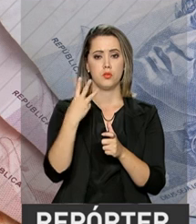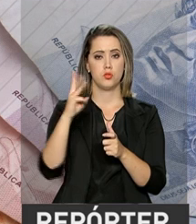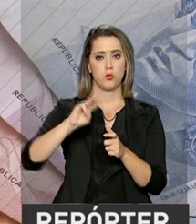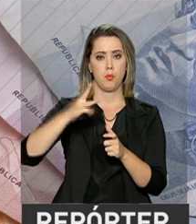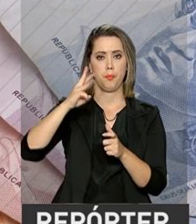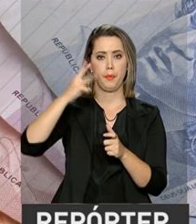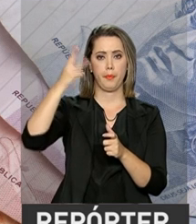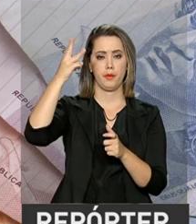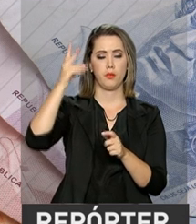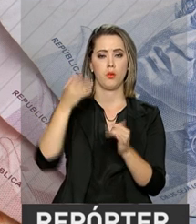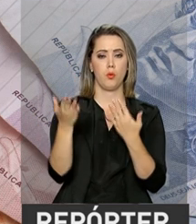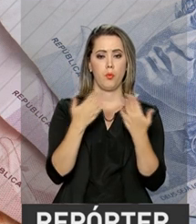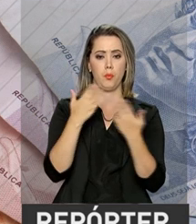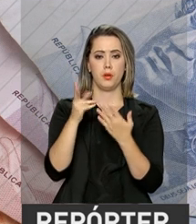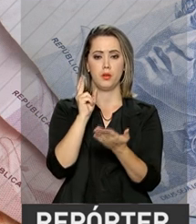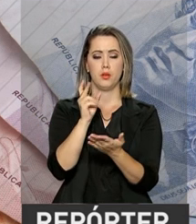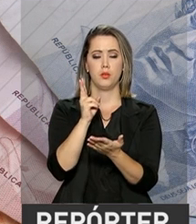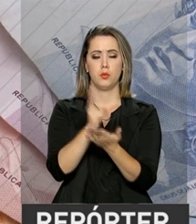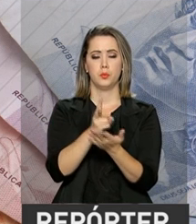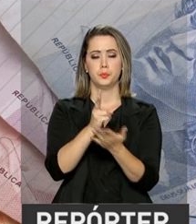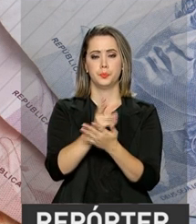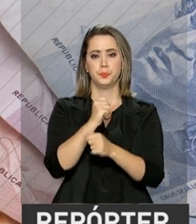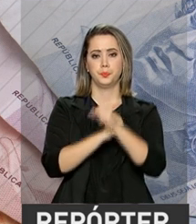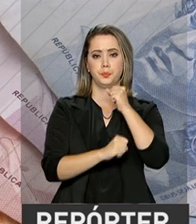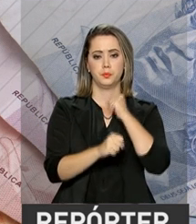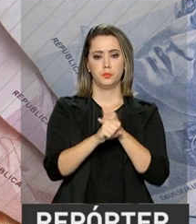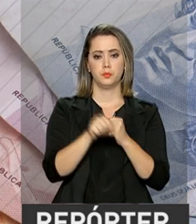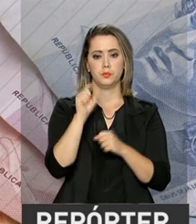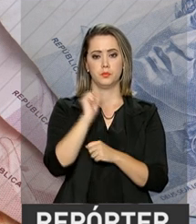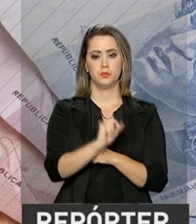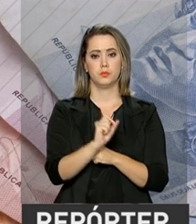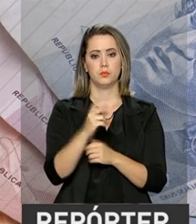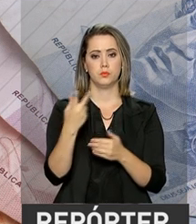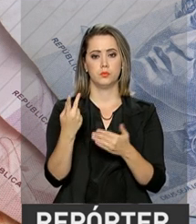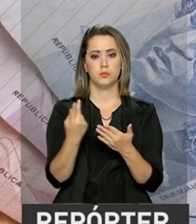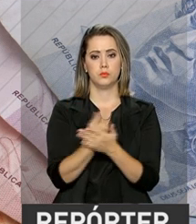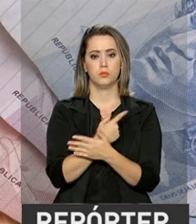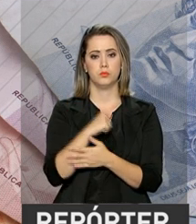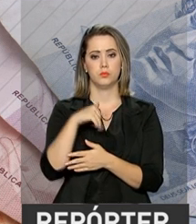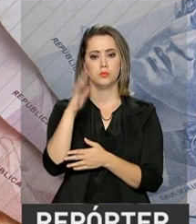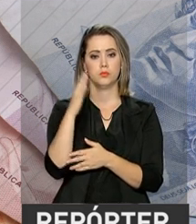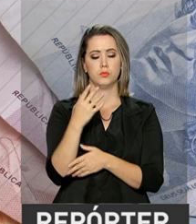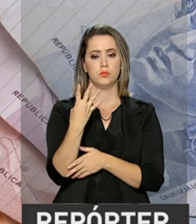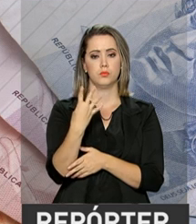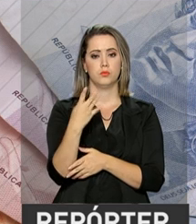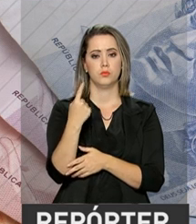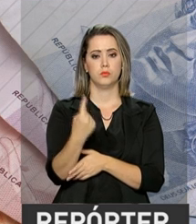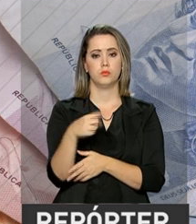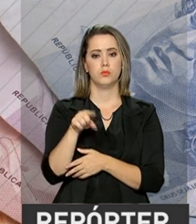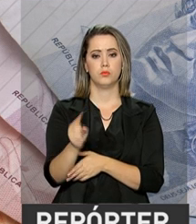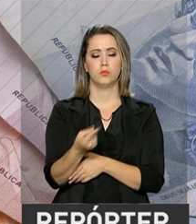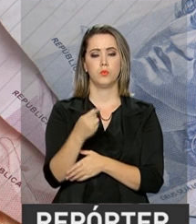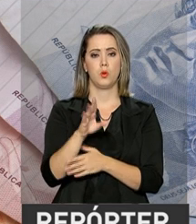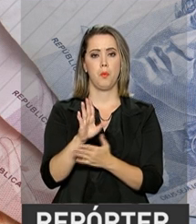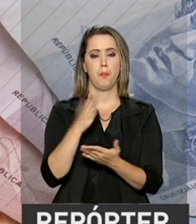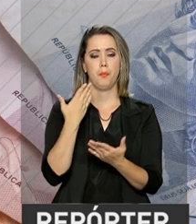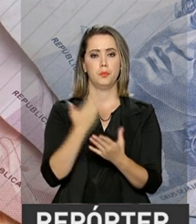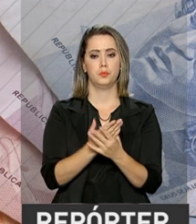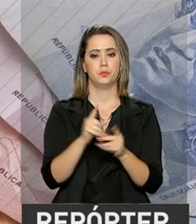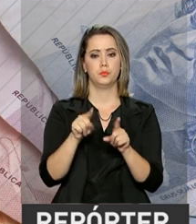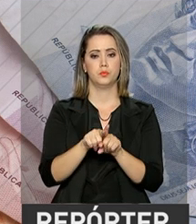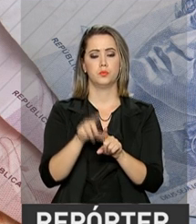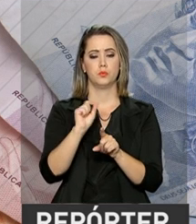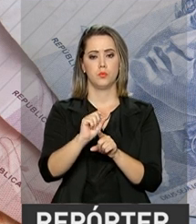superior ao registrado no mesmo período do ano passado foram realizados cerca de 41.000 Protestos